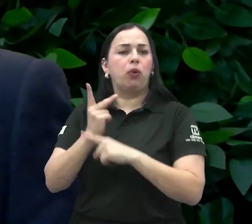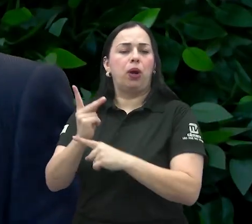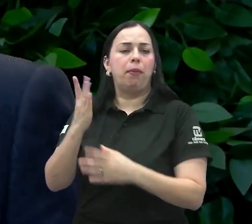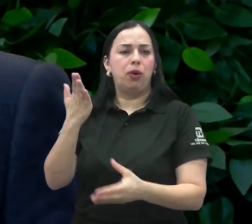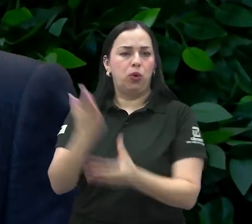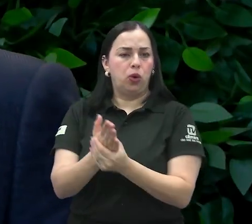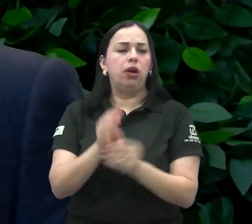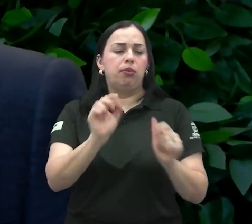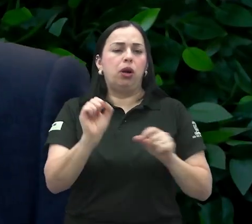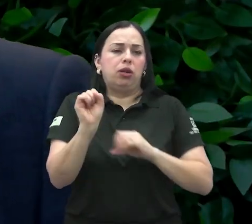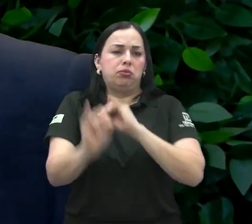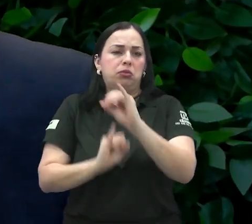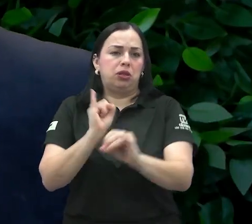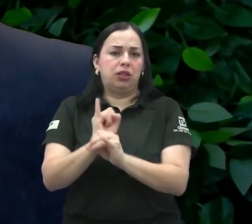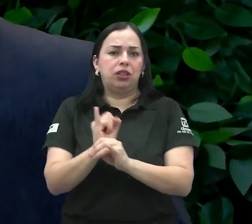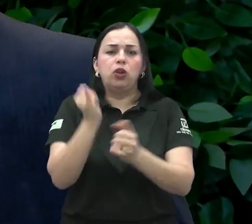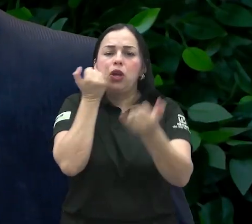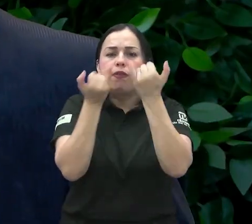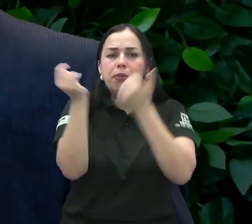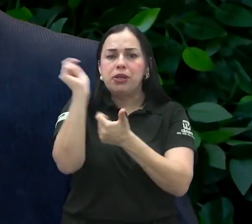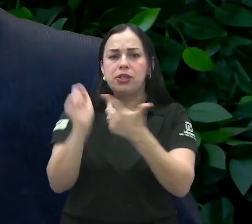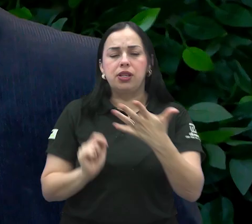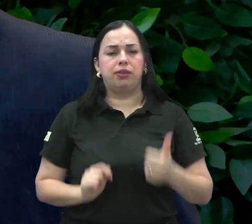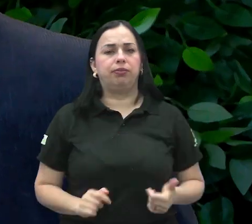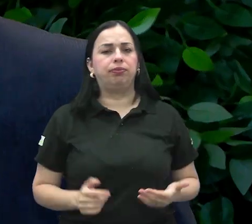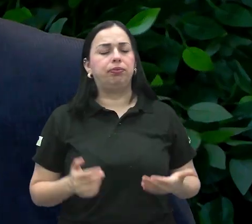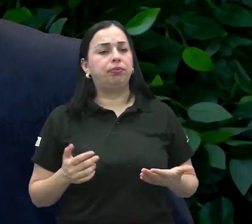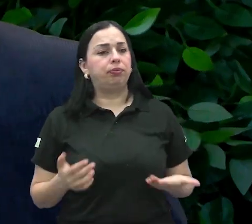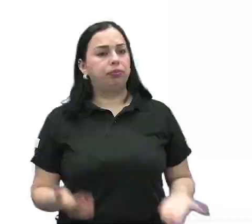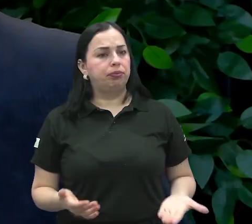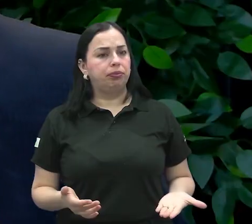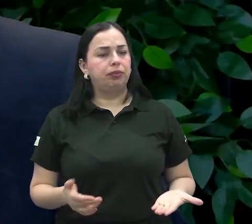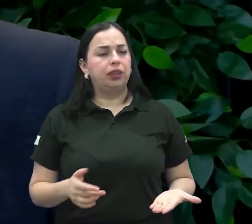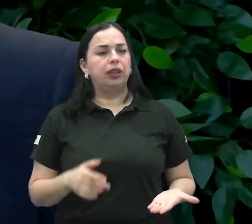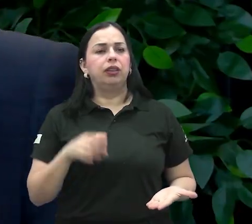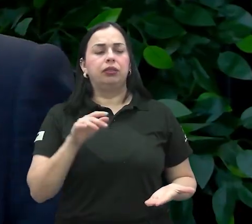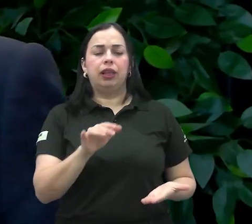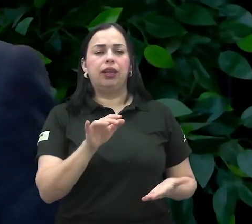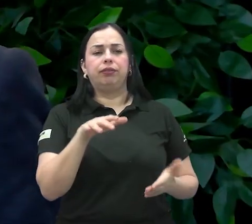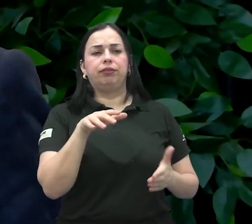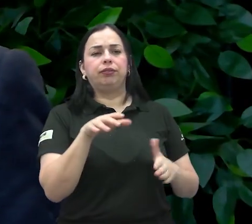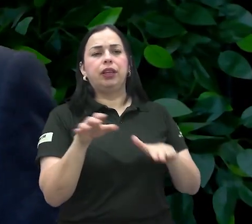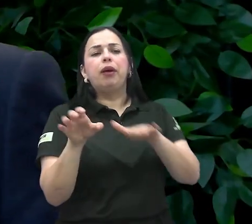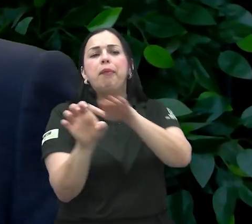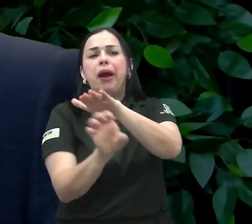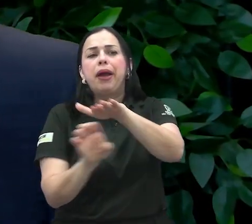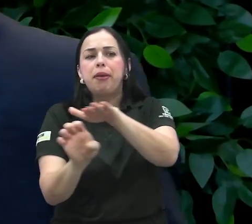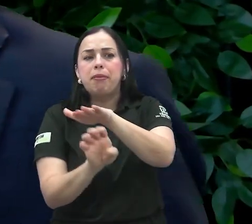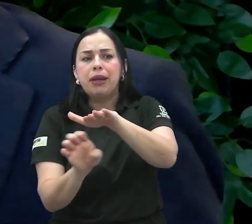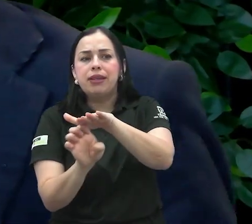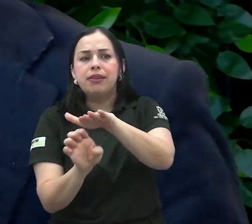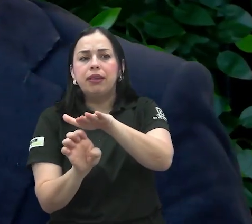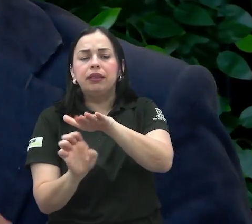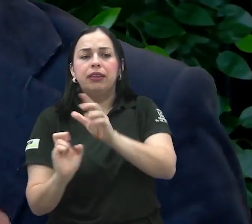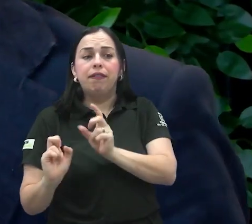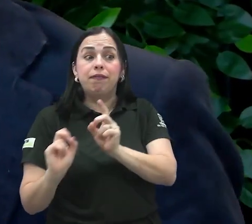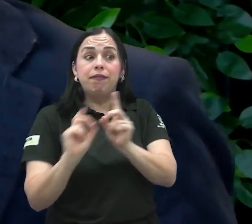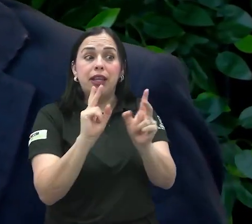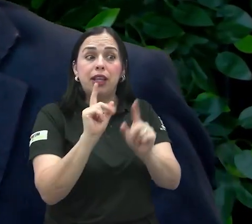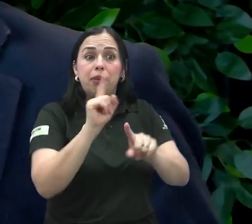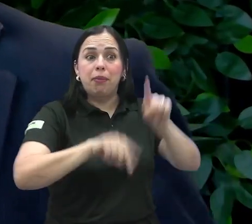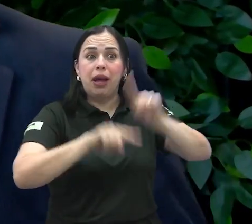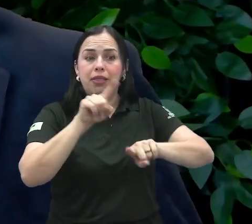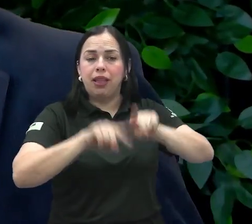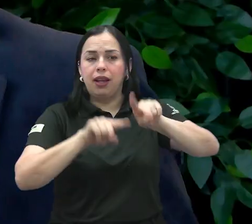que precisa do Procon e que pretende fazer suas reclamações e suas denúncias. Onde tem relação de consumo tem Procon, onde tem um